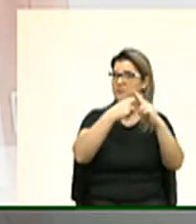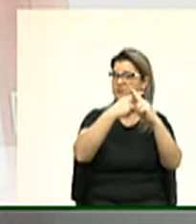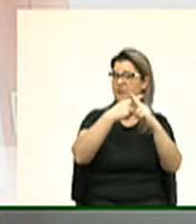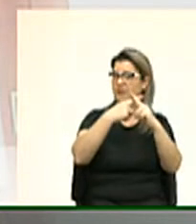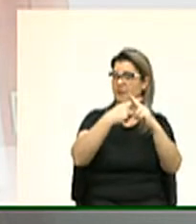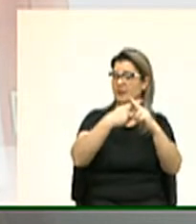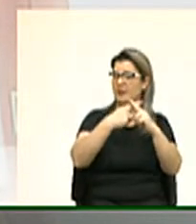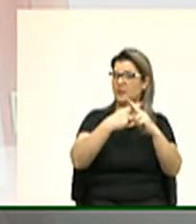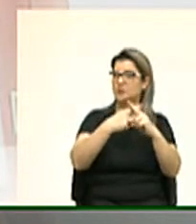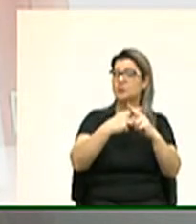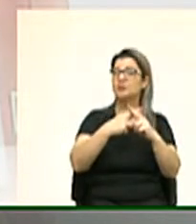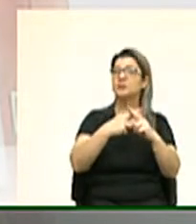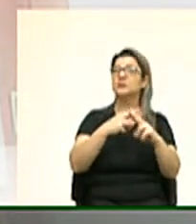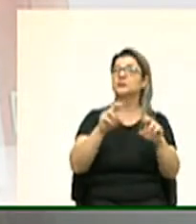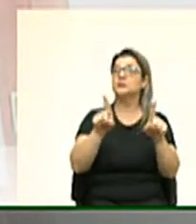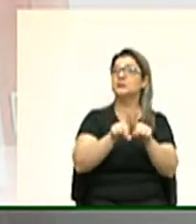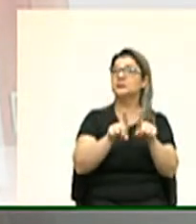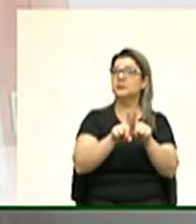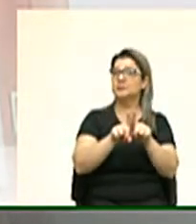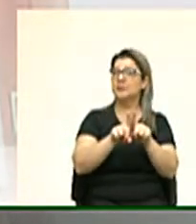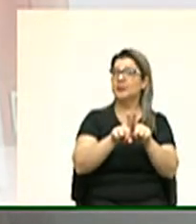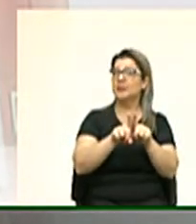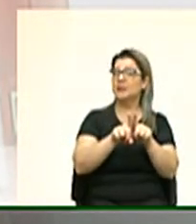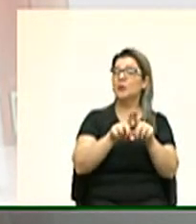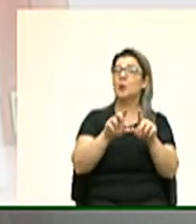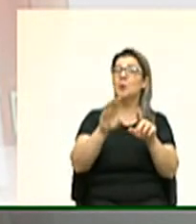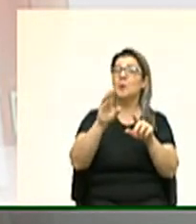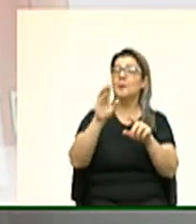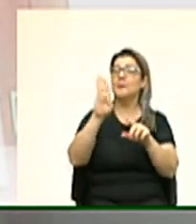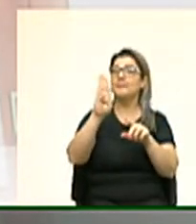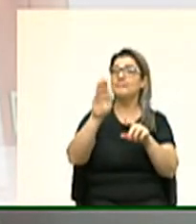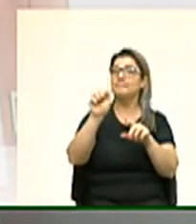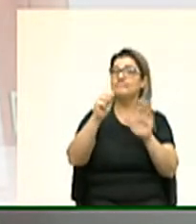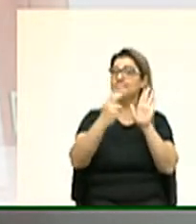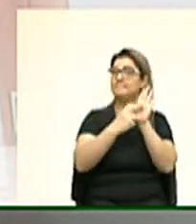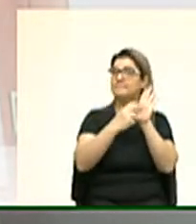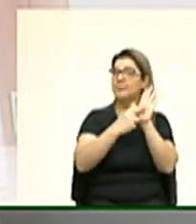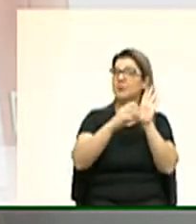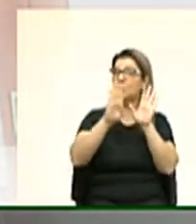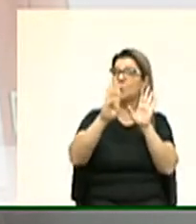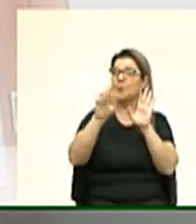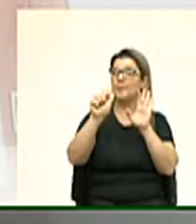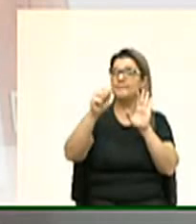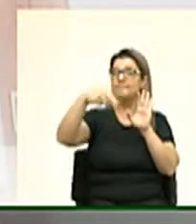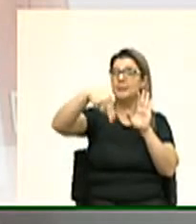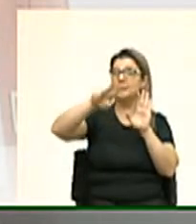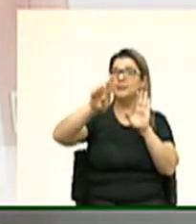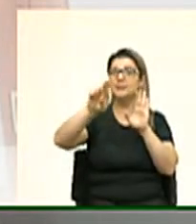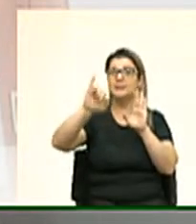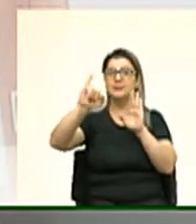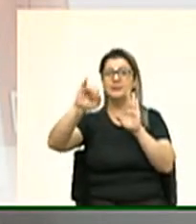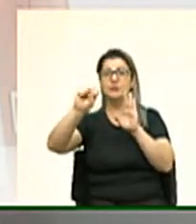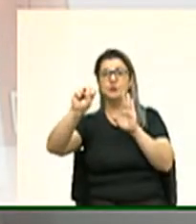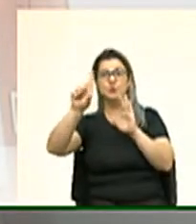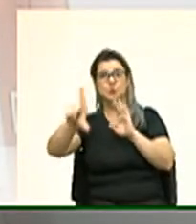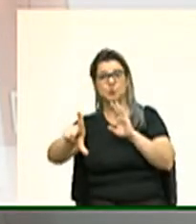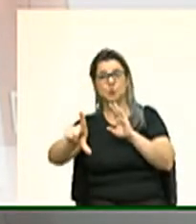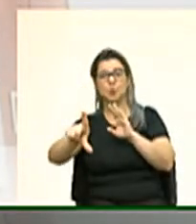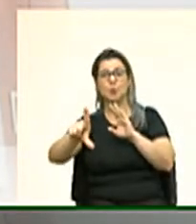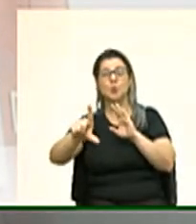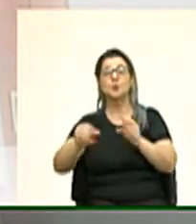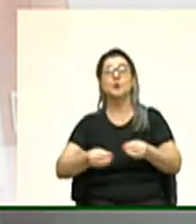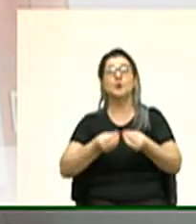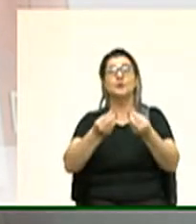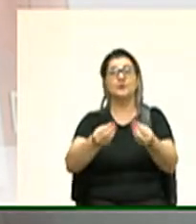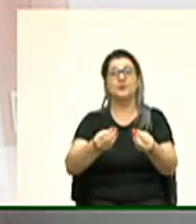nesta necessidade de fazer crédito àqueles que necessitam, de oferecer crédito àqueles que necessitam da